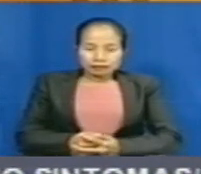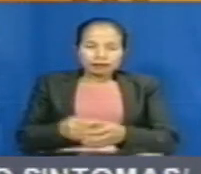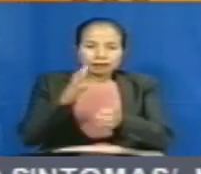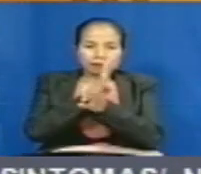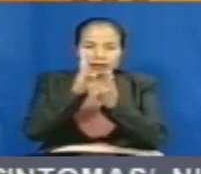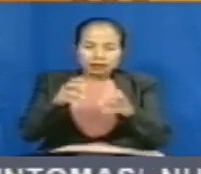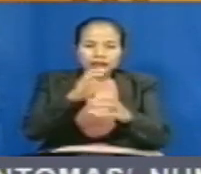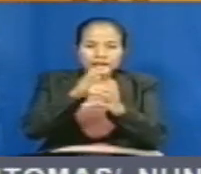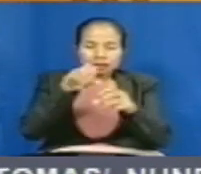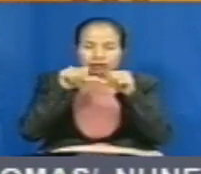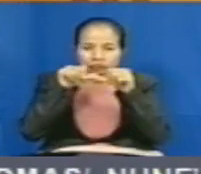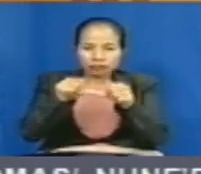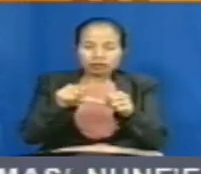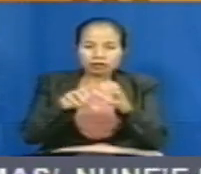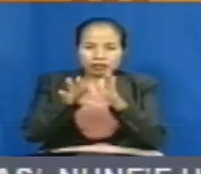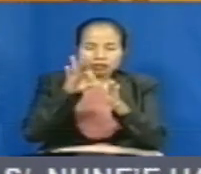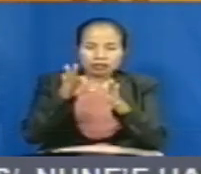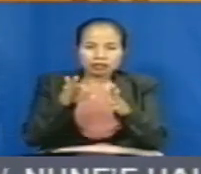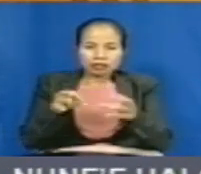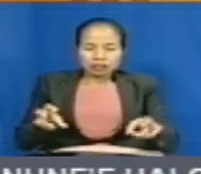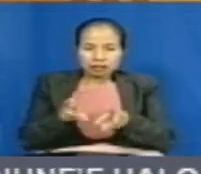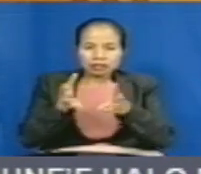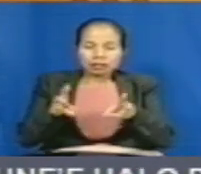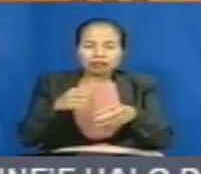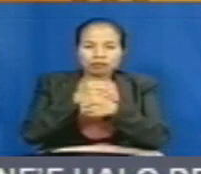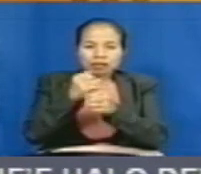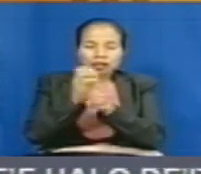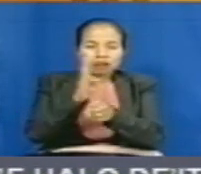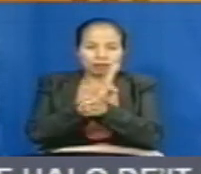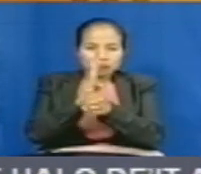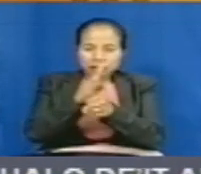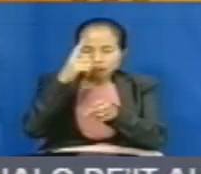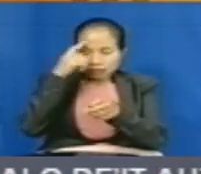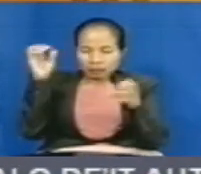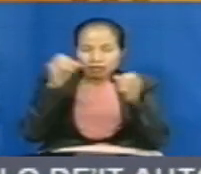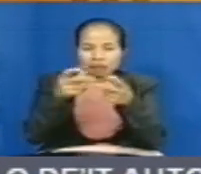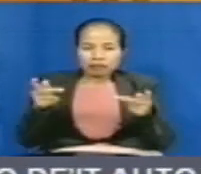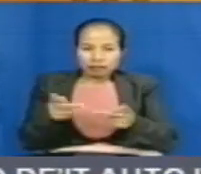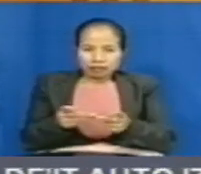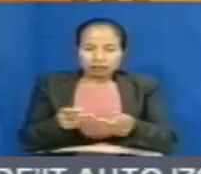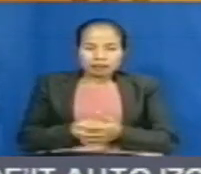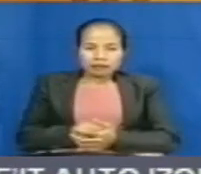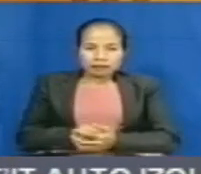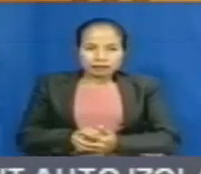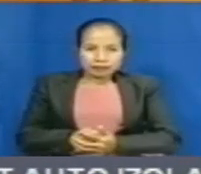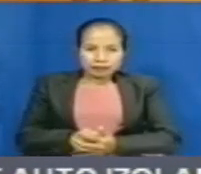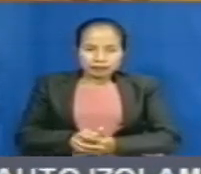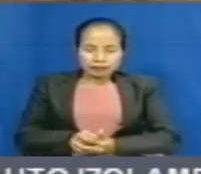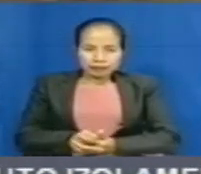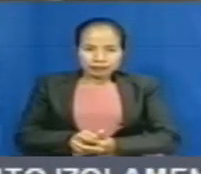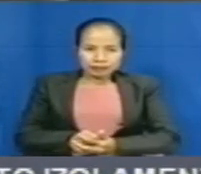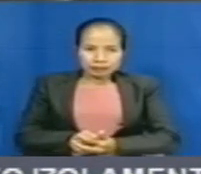Negosiante kareta kontinua hili dalang nining ho di halo negosio, tambala ia fatim proprio.